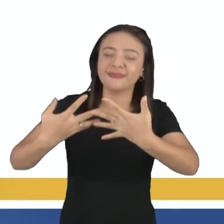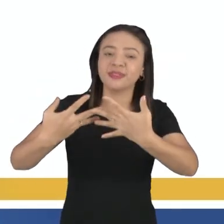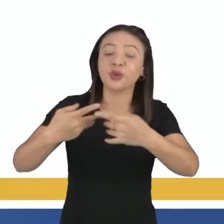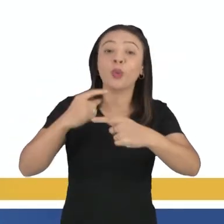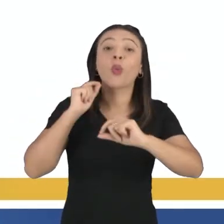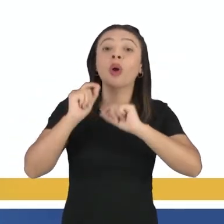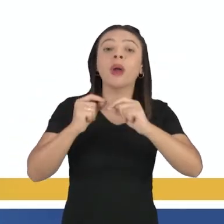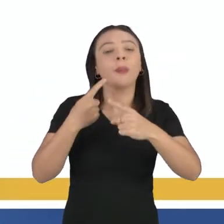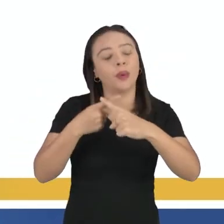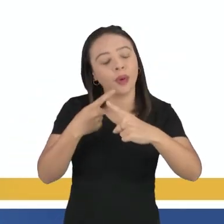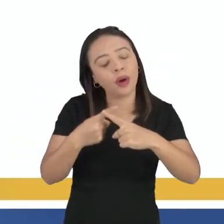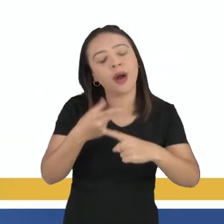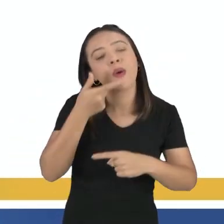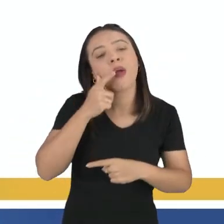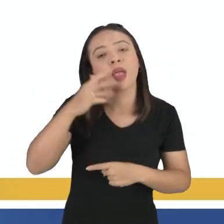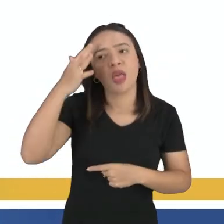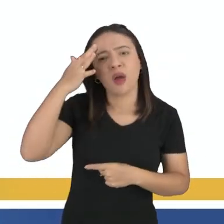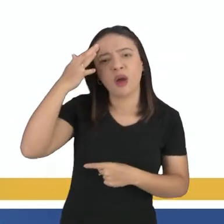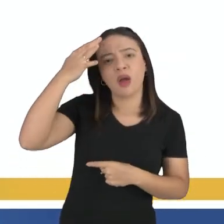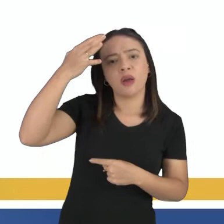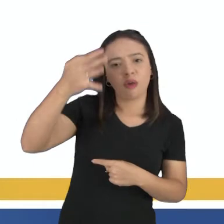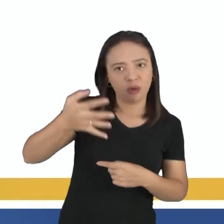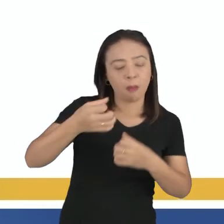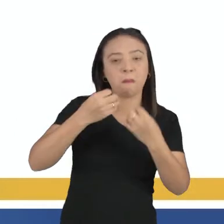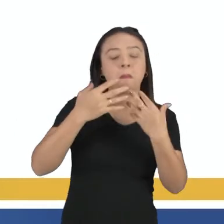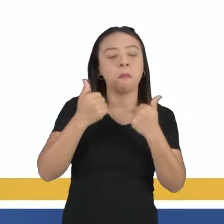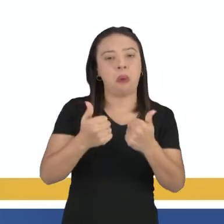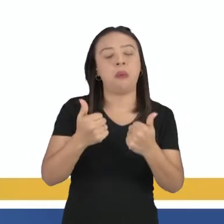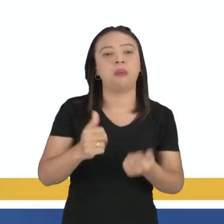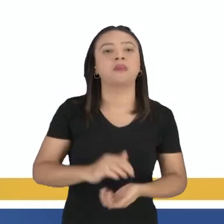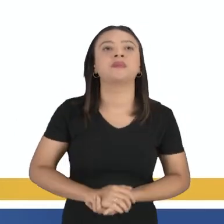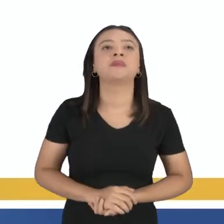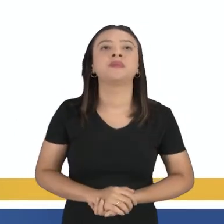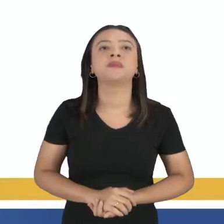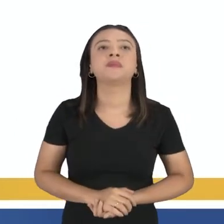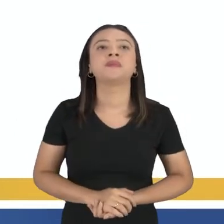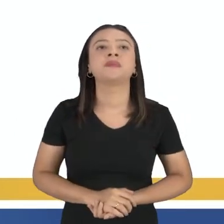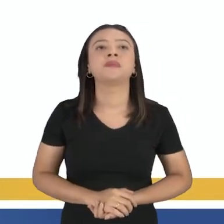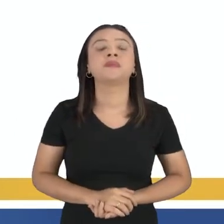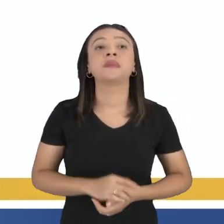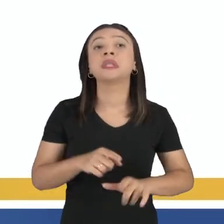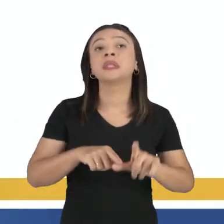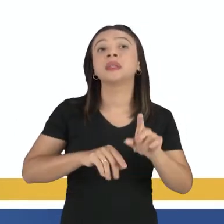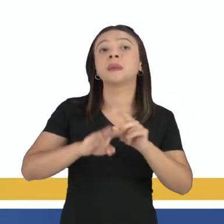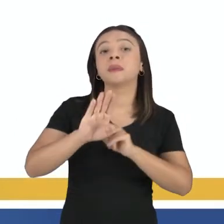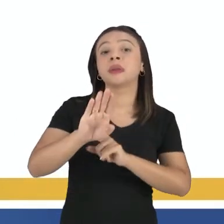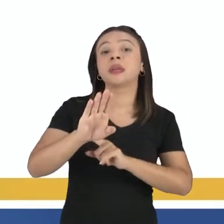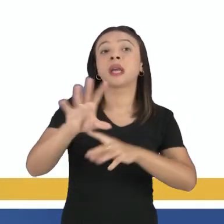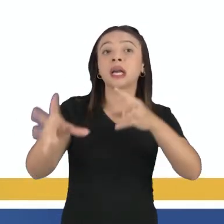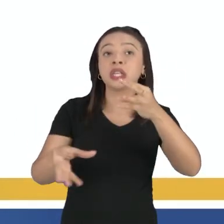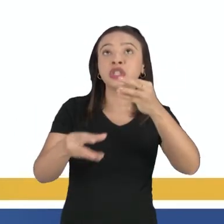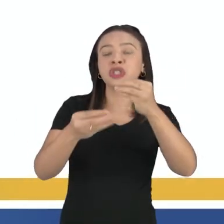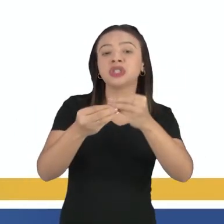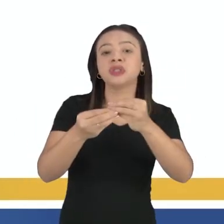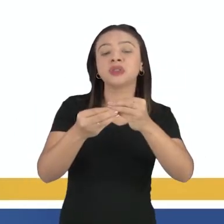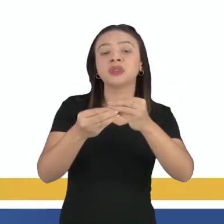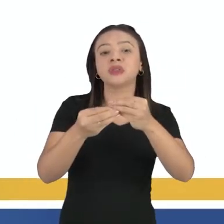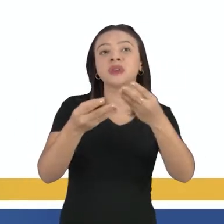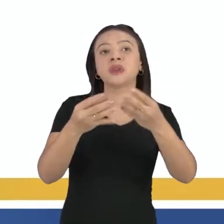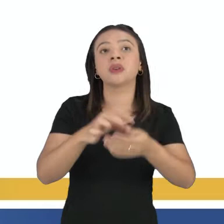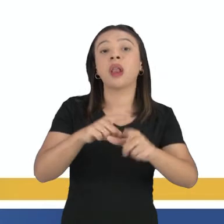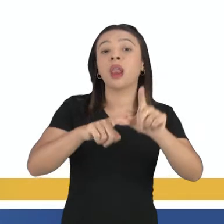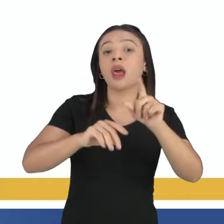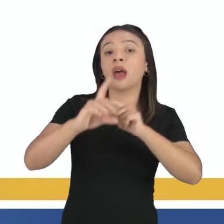ótimo resultado que eles conseguiram. E a aditiva, pela presença das conjunções, a gente sabe, né? Qual seria